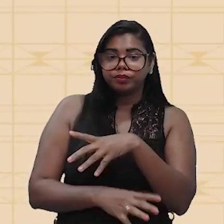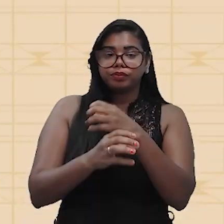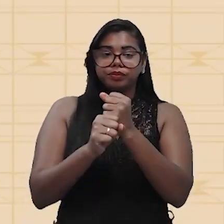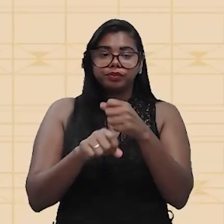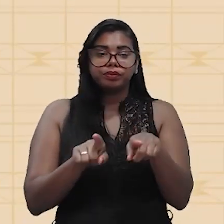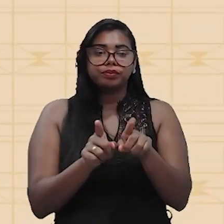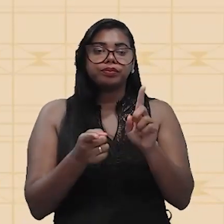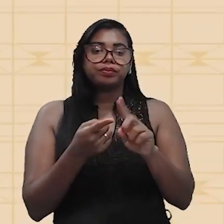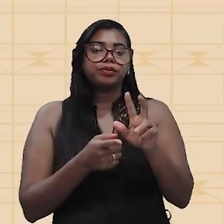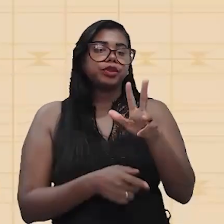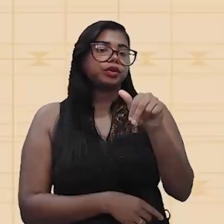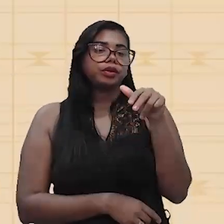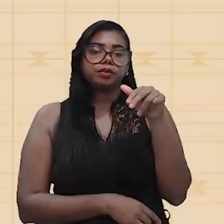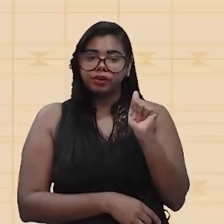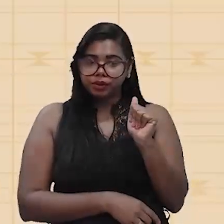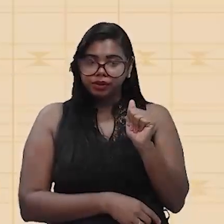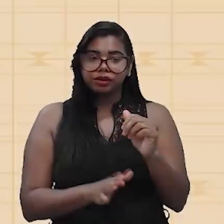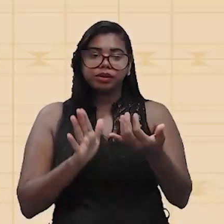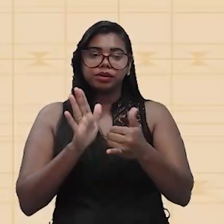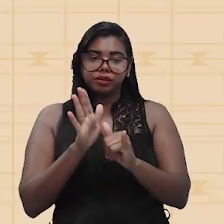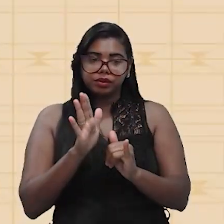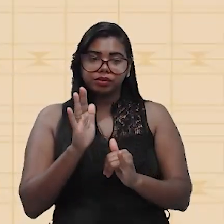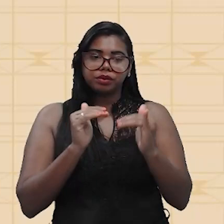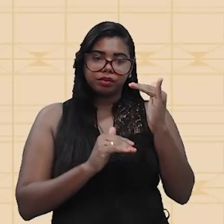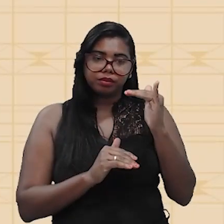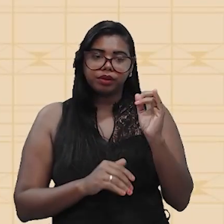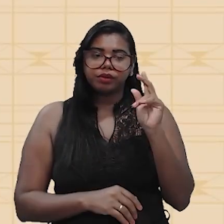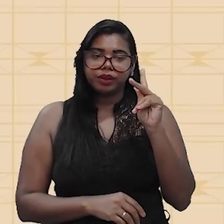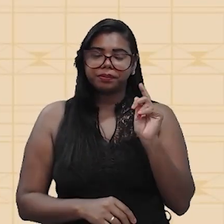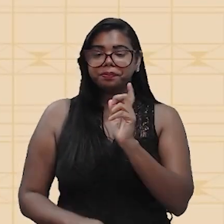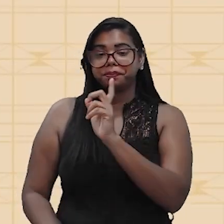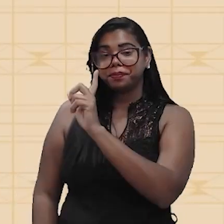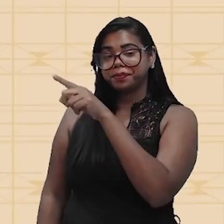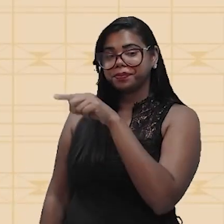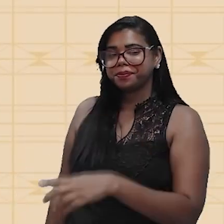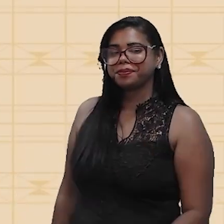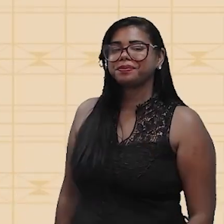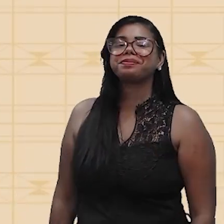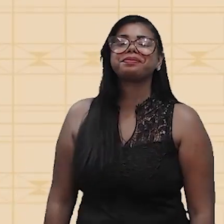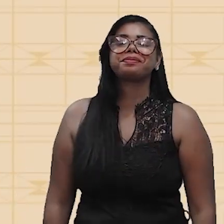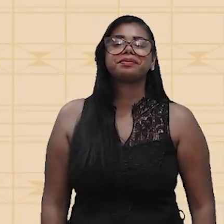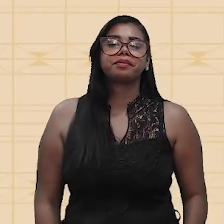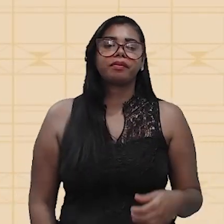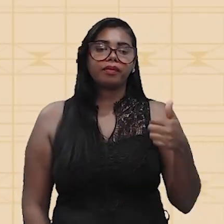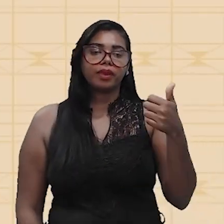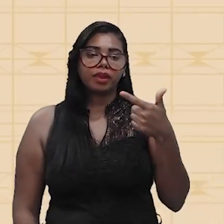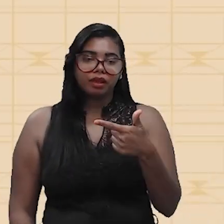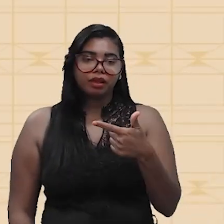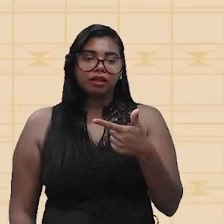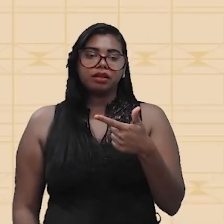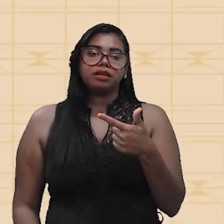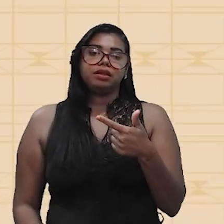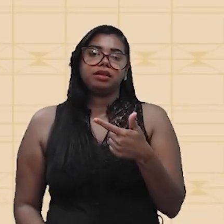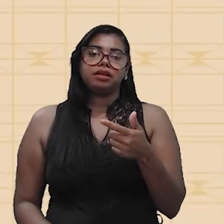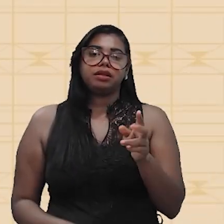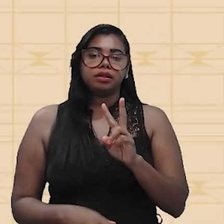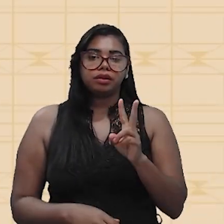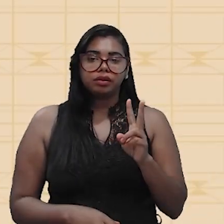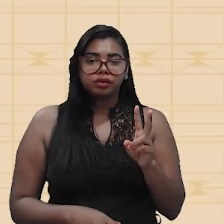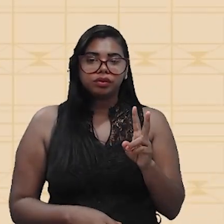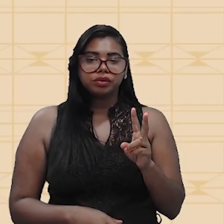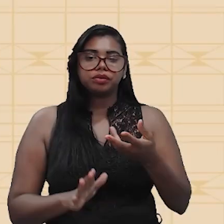o receptor maior, belezinha? Então, vamos lá. Temos então 12 volts como gerador principal, sentido da corrente,